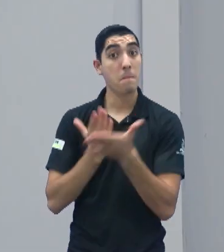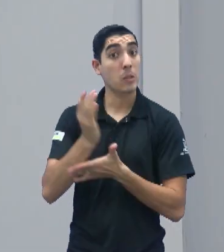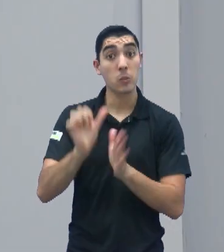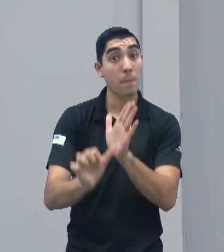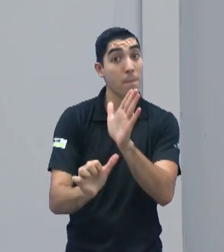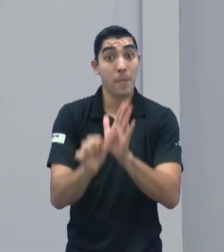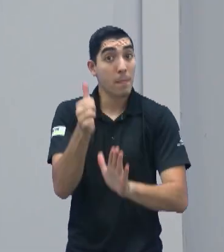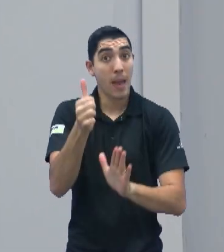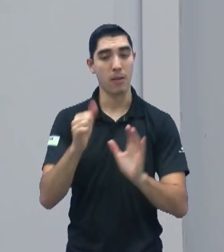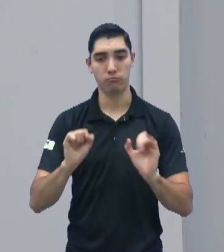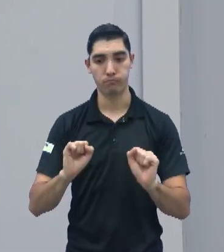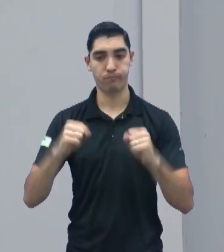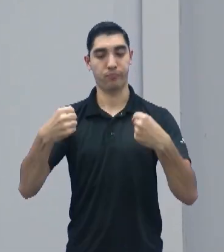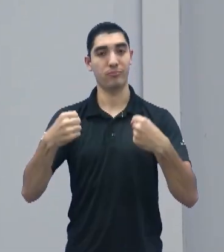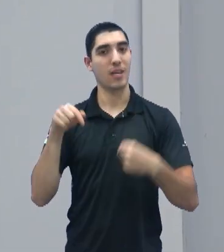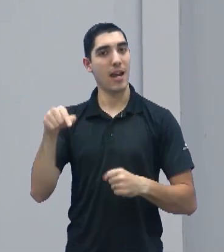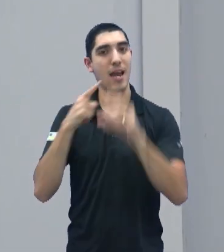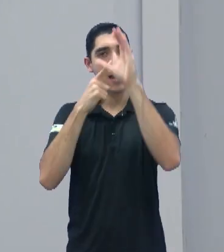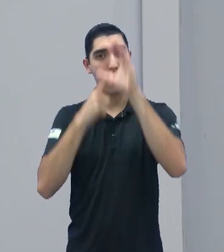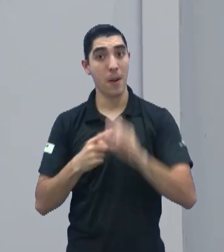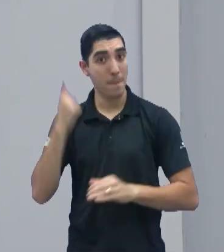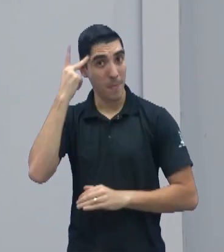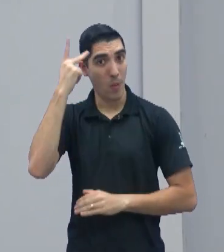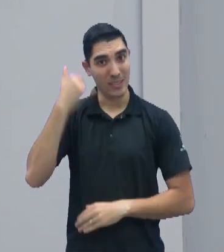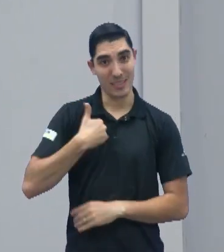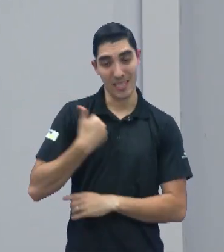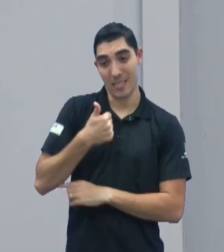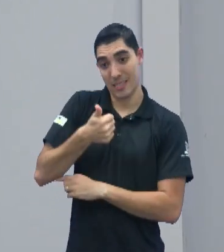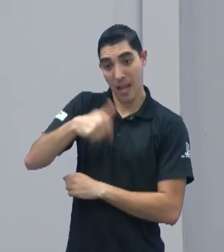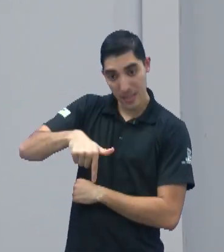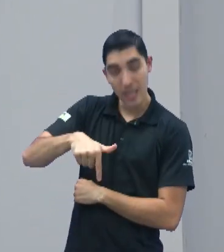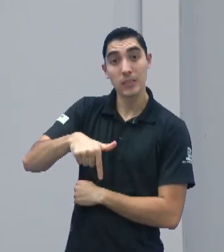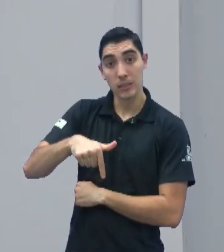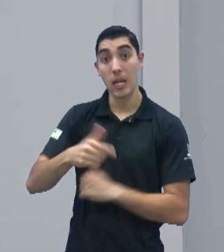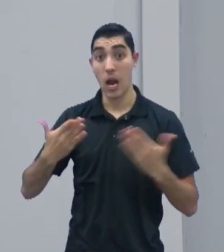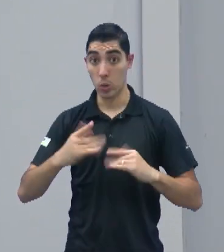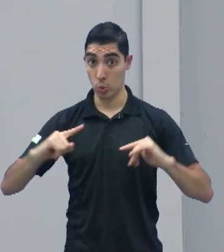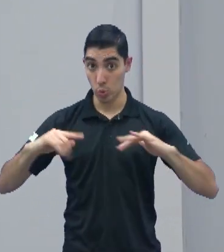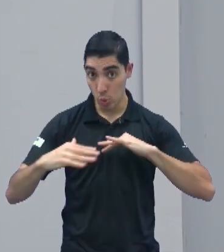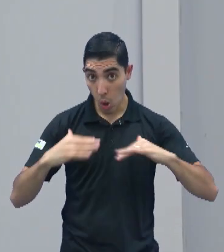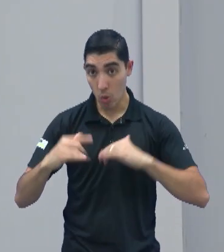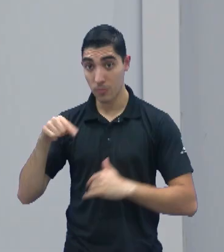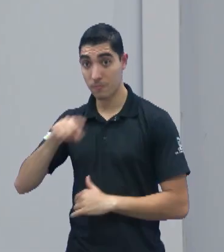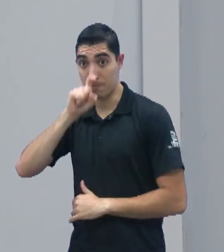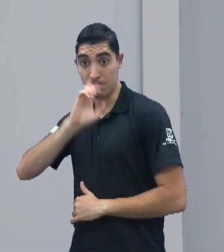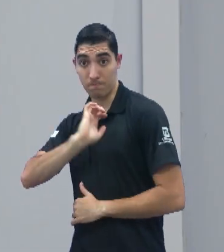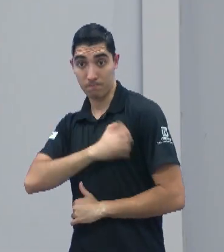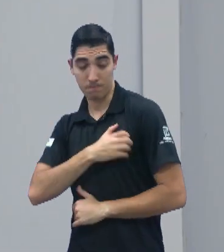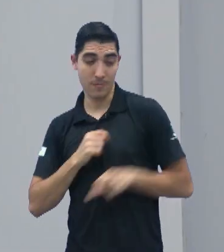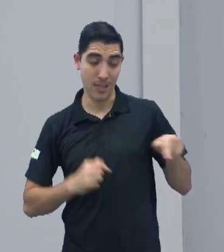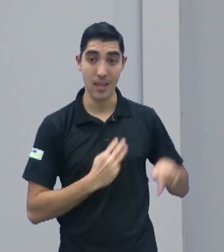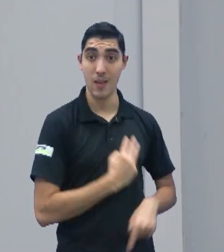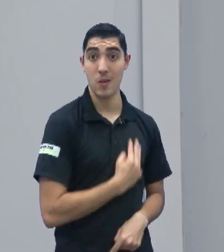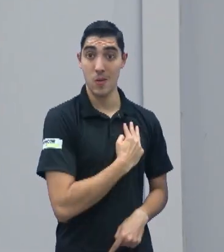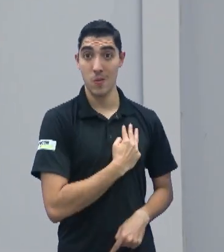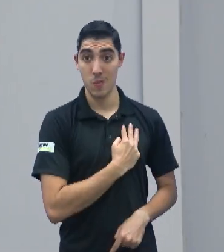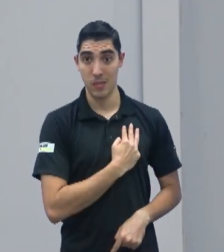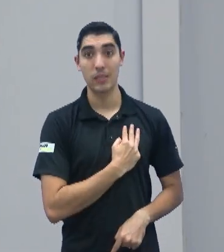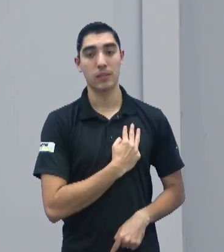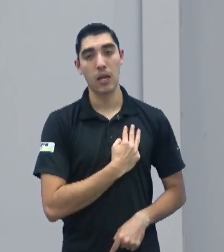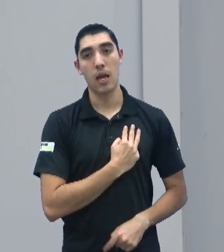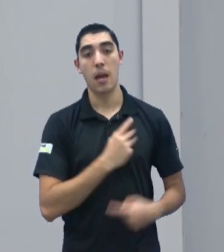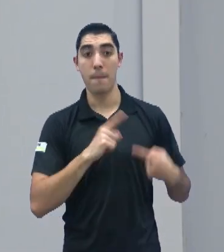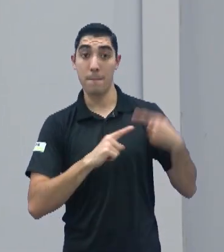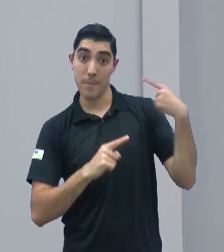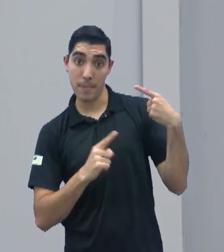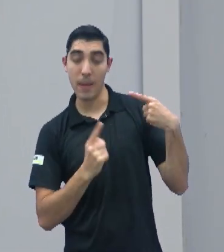final do Campeonato Paulista da categoria e vai encarar o Grêmio Prudente nessa primeira fase aí de mata-mata, né? Jogo em casa, depois